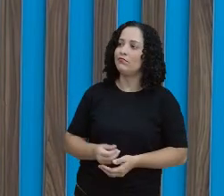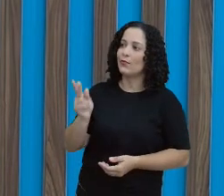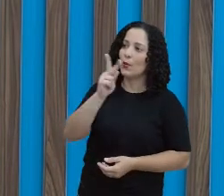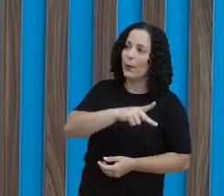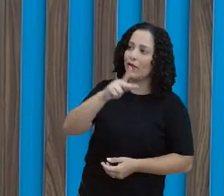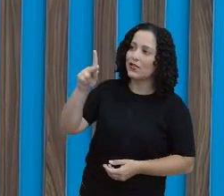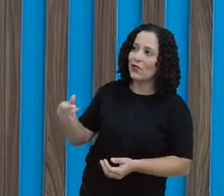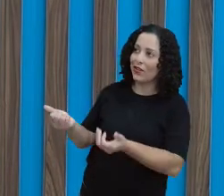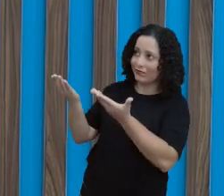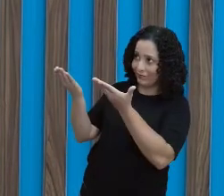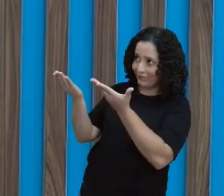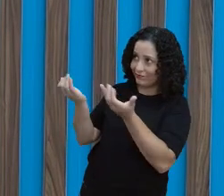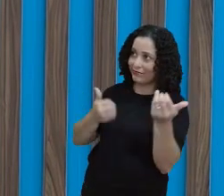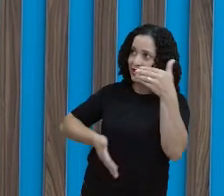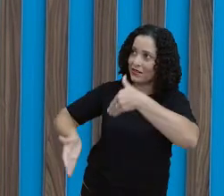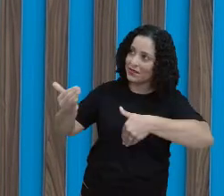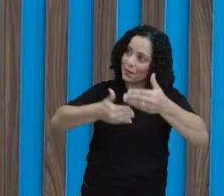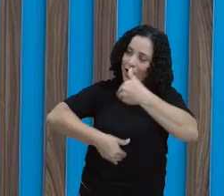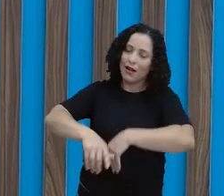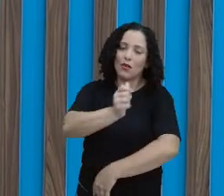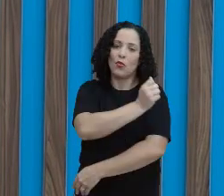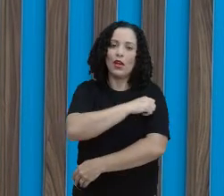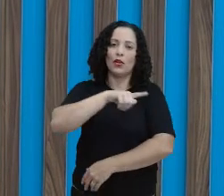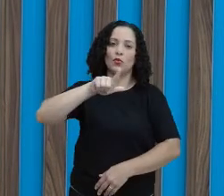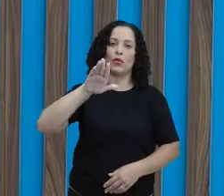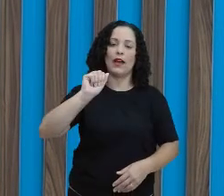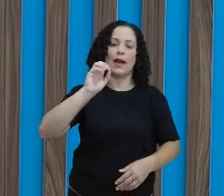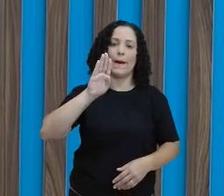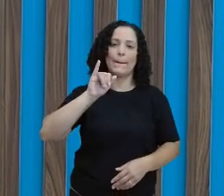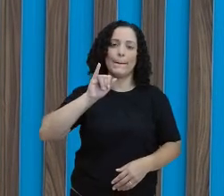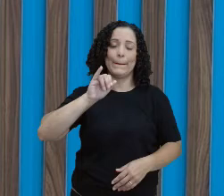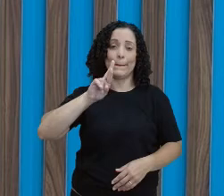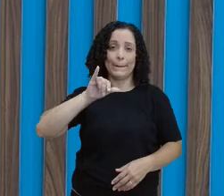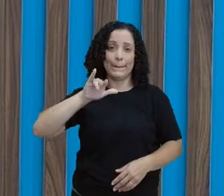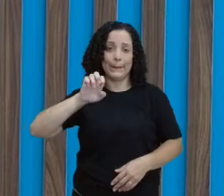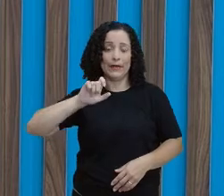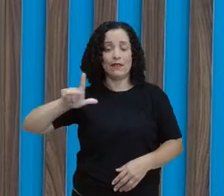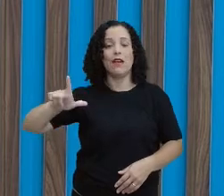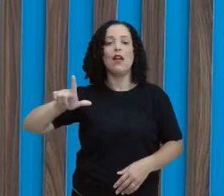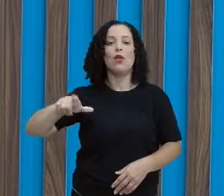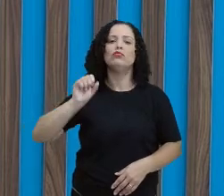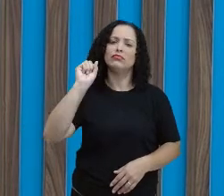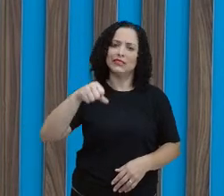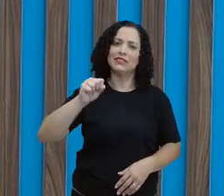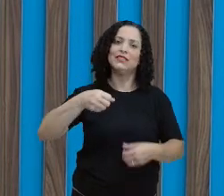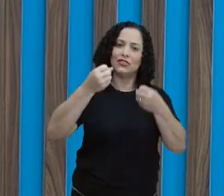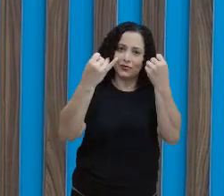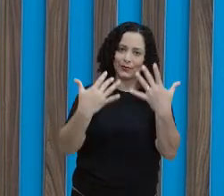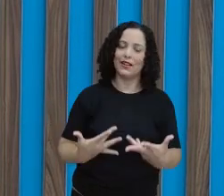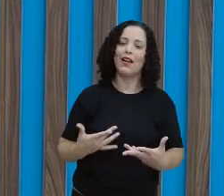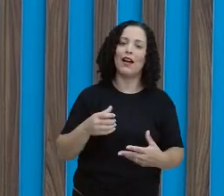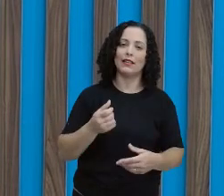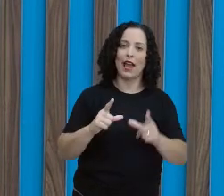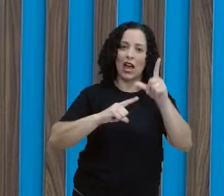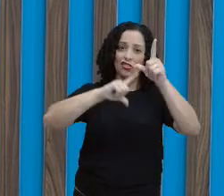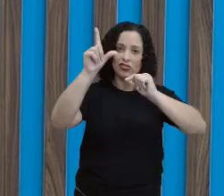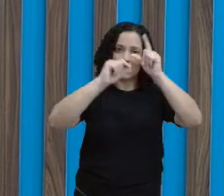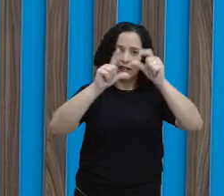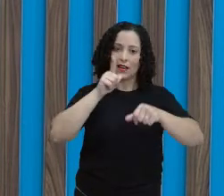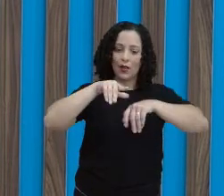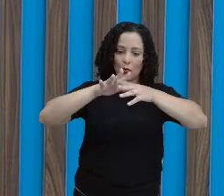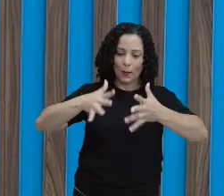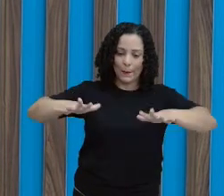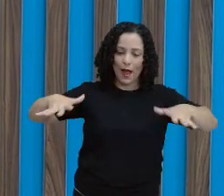Diga lá. Gabriel respondeu sim, ele colocou o exemplo da estrela do mar, né? Em relação aí nessa questão da clonagem.